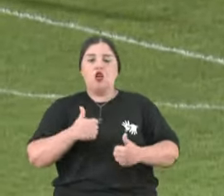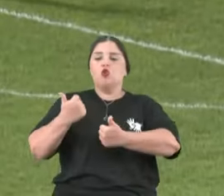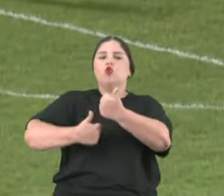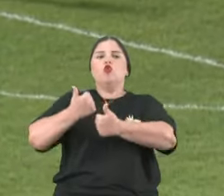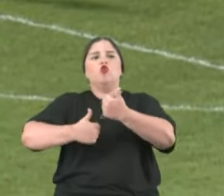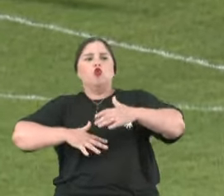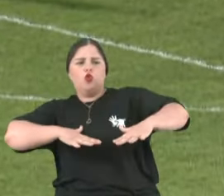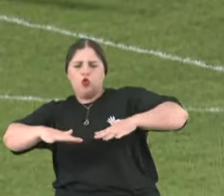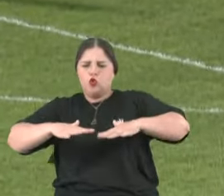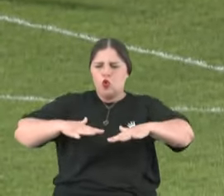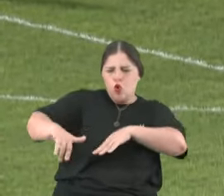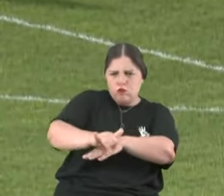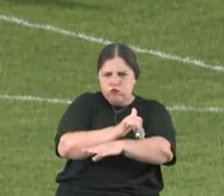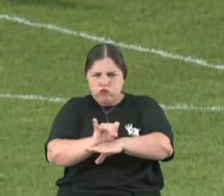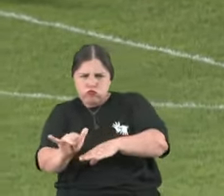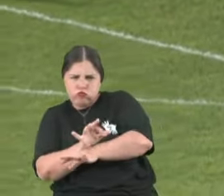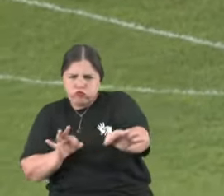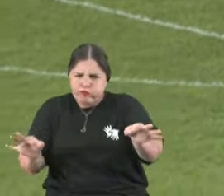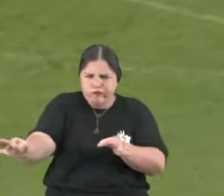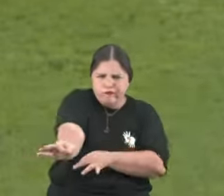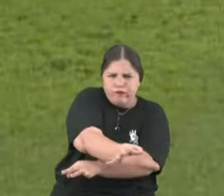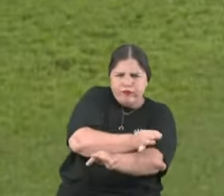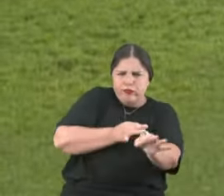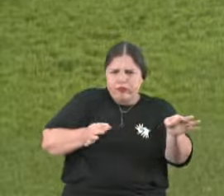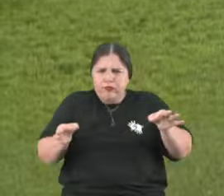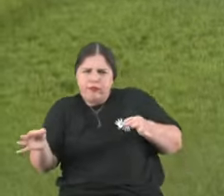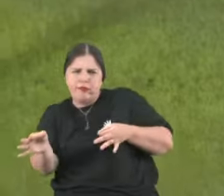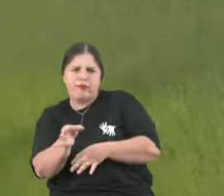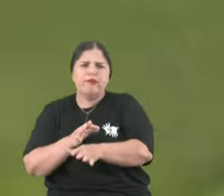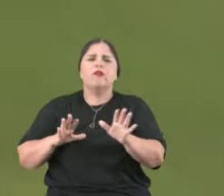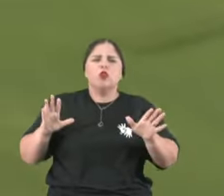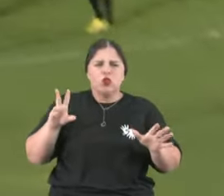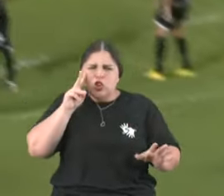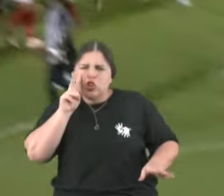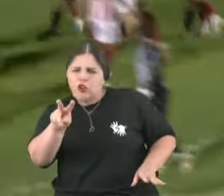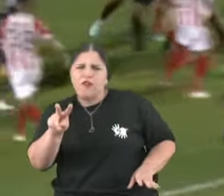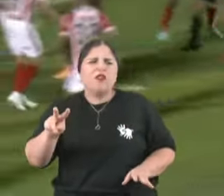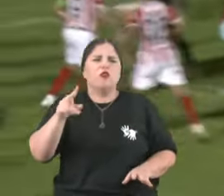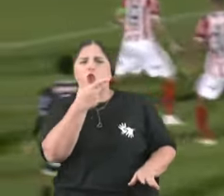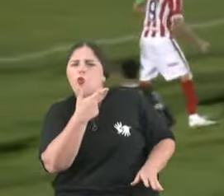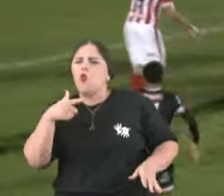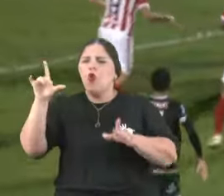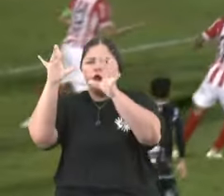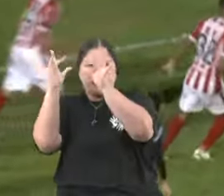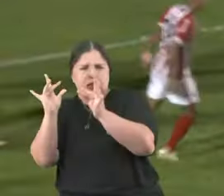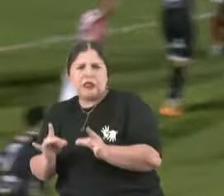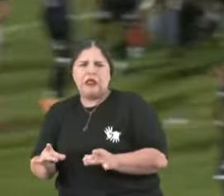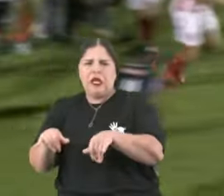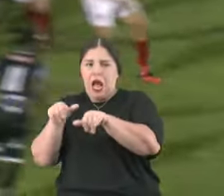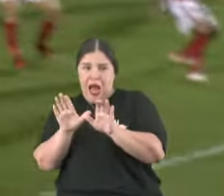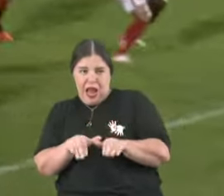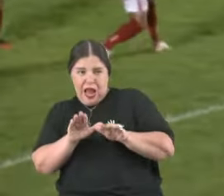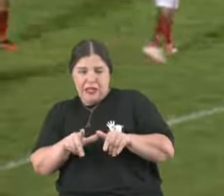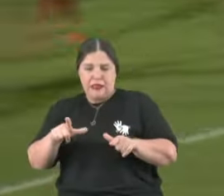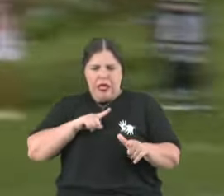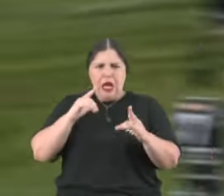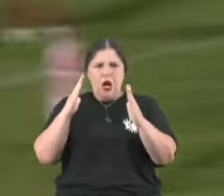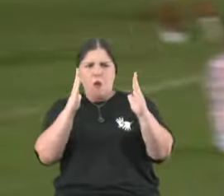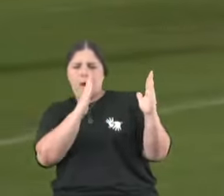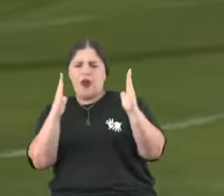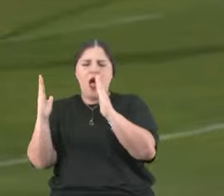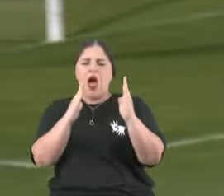alternativo, estava rodando o seu time. Mas eu me apego em outro detalhe. O Asa teve um período para